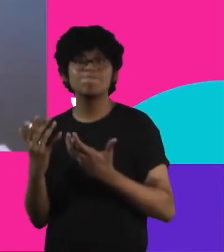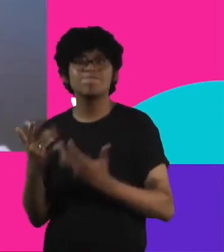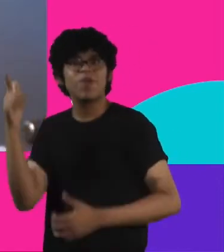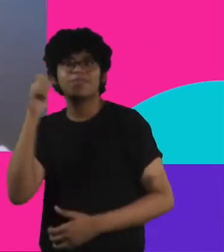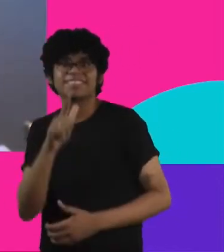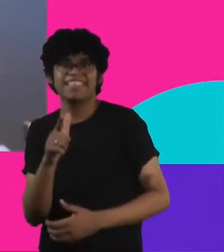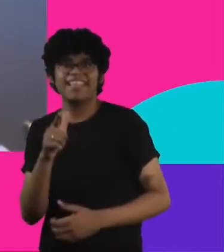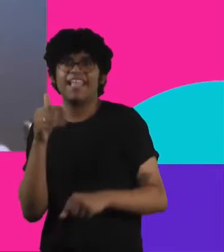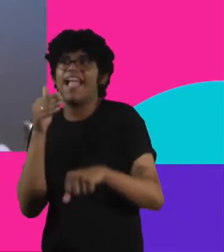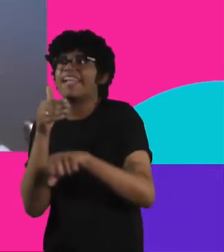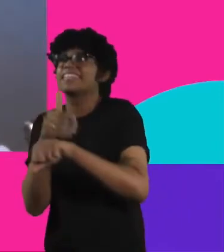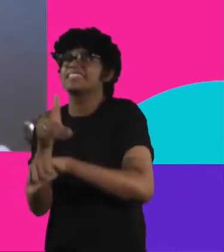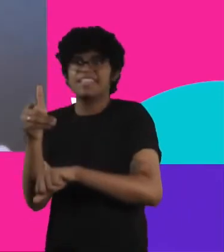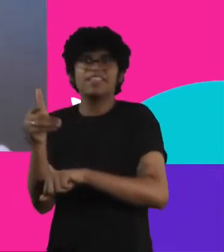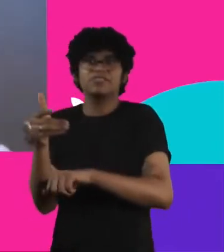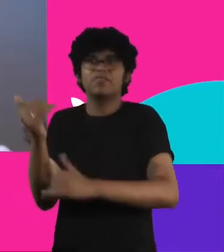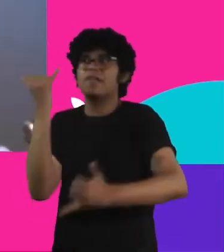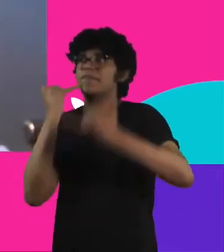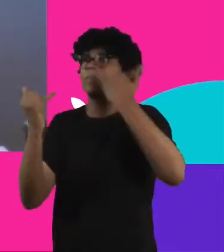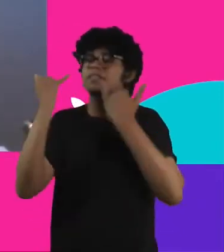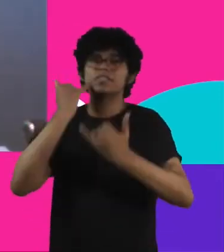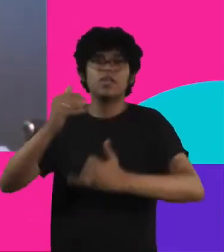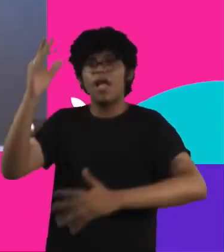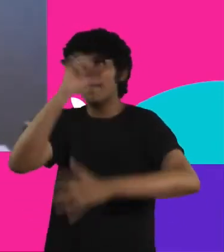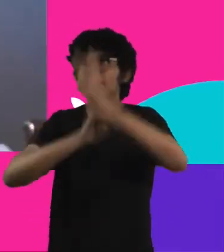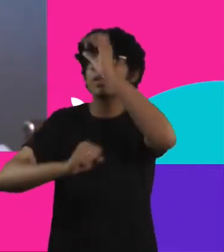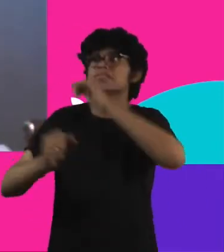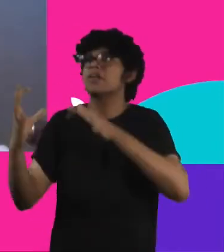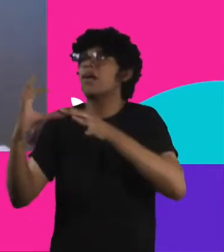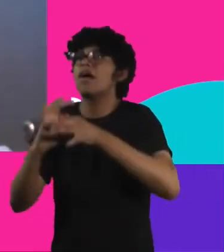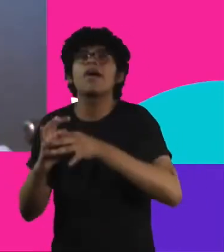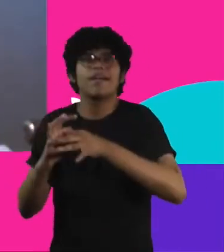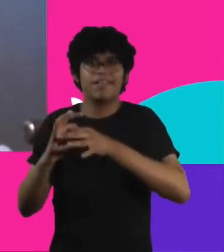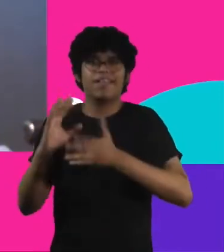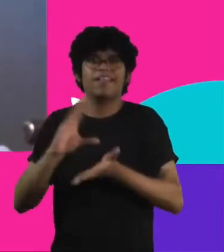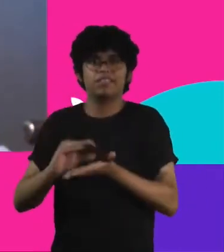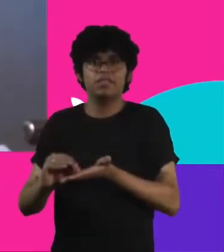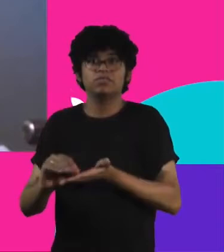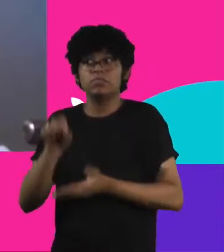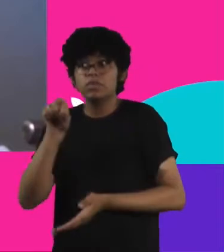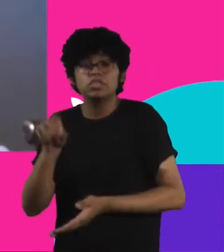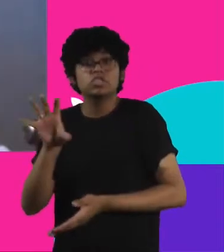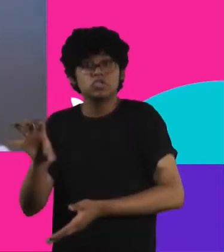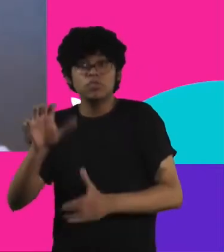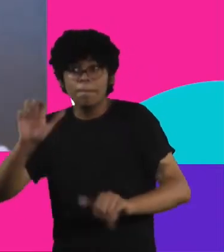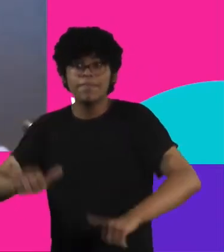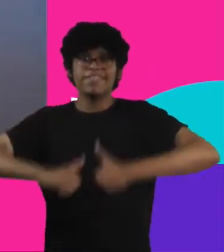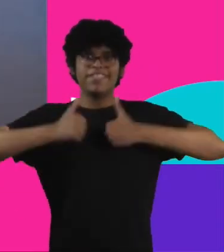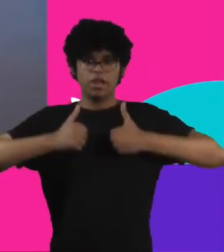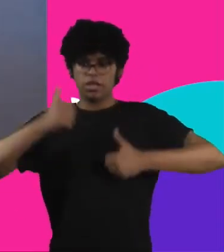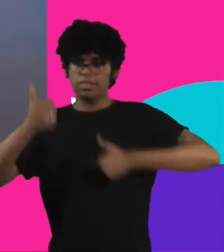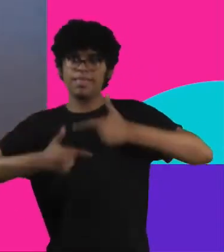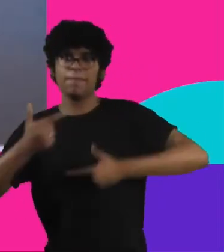e possam se familiarizar, atuar com isso e aprender a trabalhar com dados. Isso não só vai melhorar a empregabilidade, como vai melhorar a